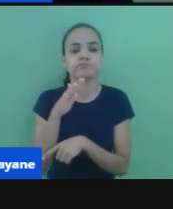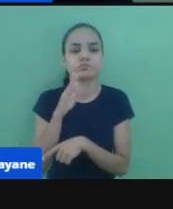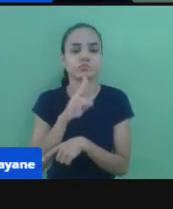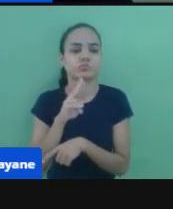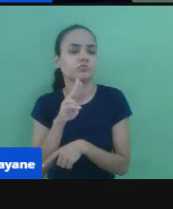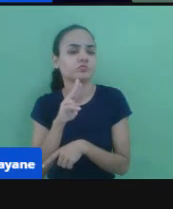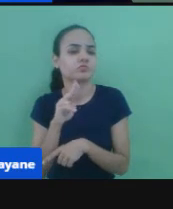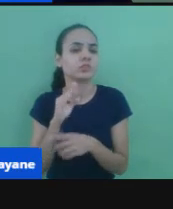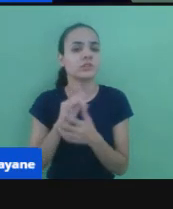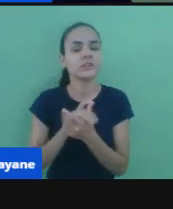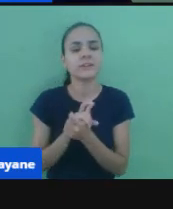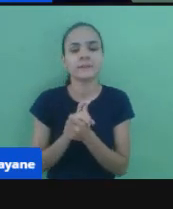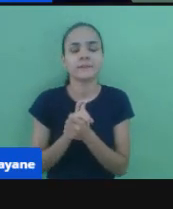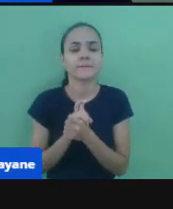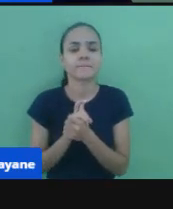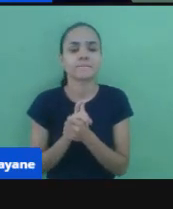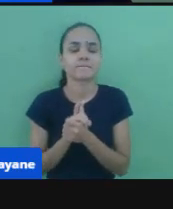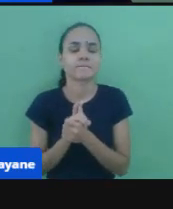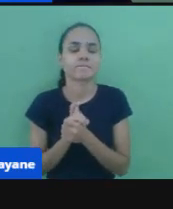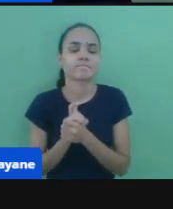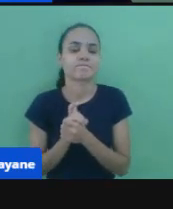Você assiste,